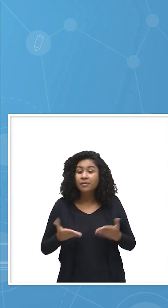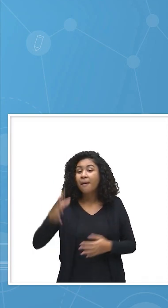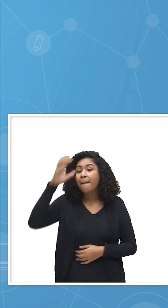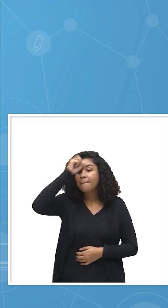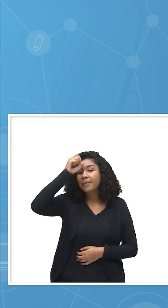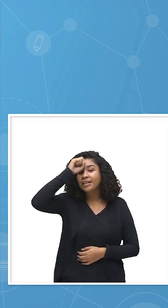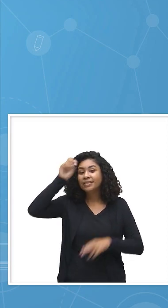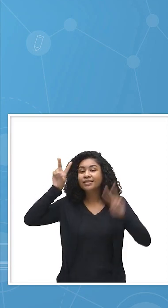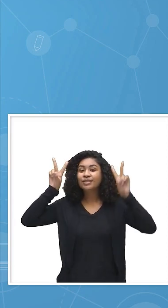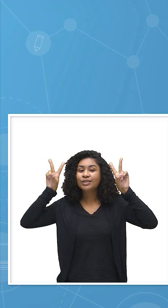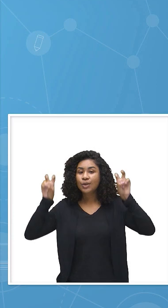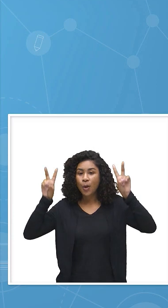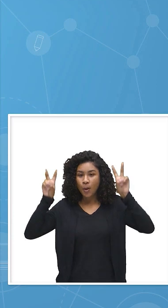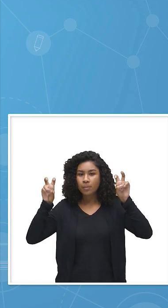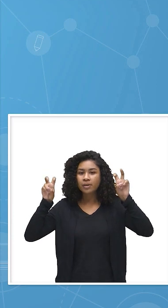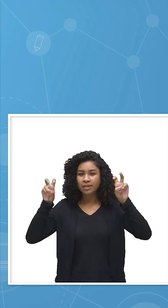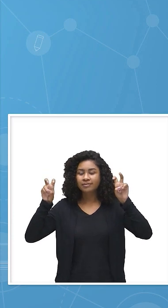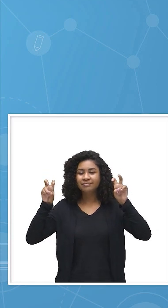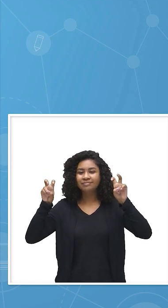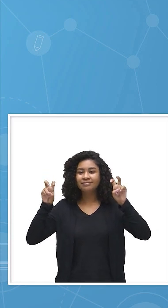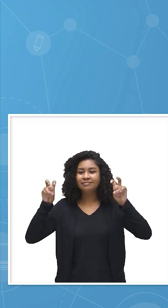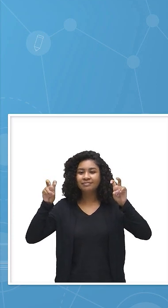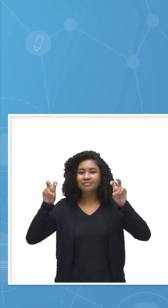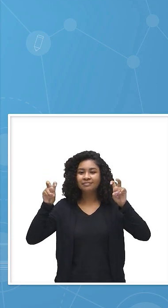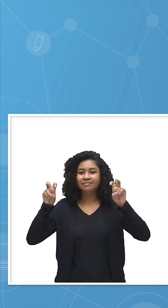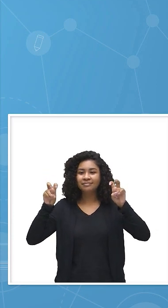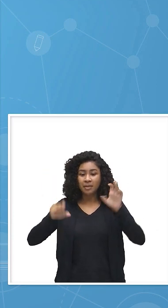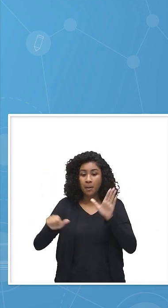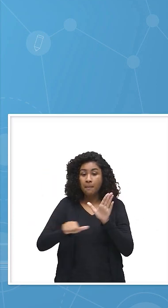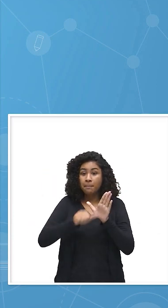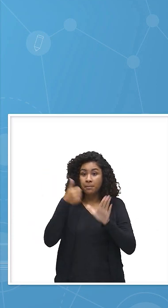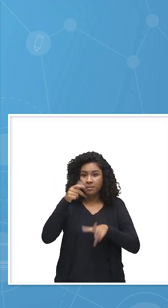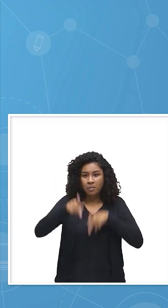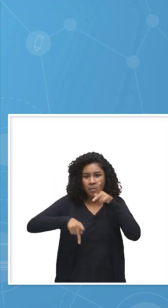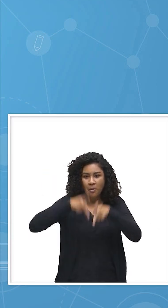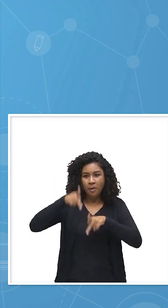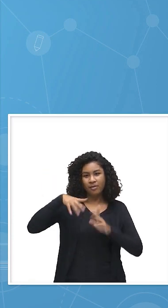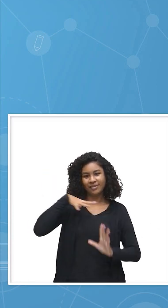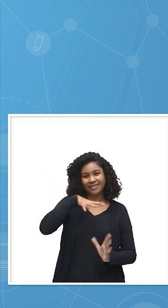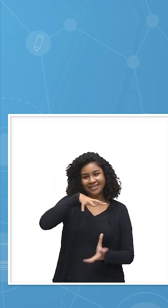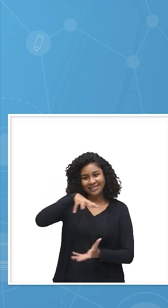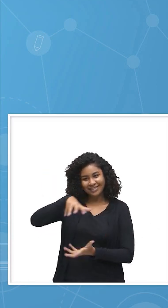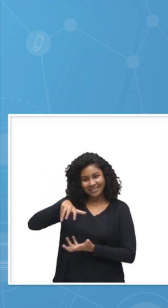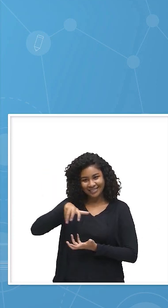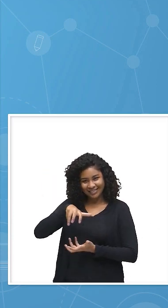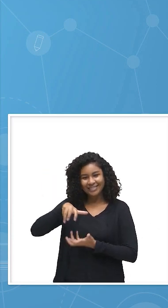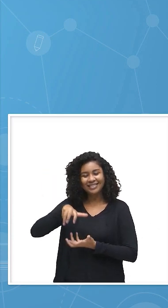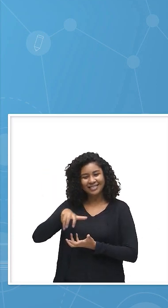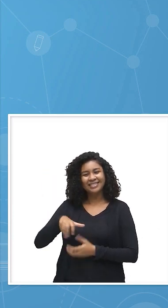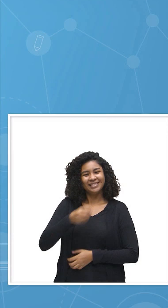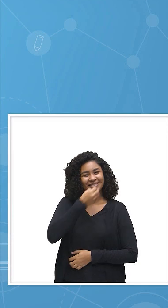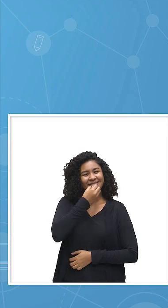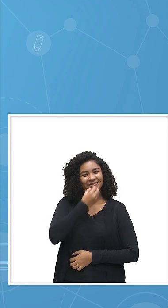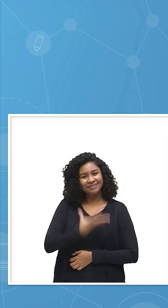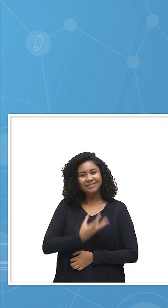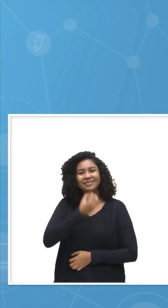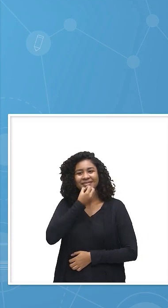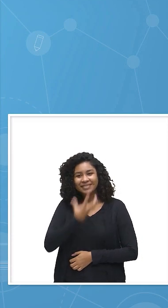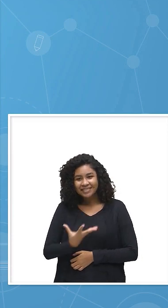sobre os primeiros povoadores da Terra. Muito bem, a gente vai ver esse momento que a gente chama